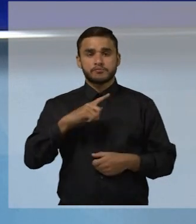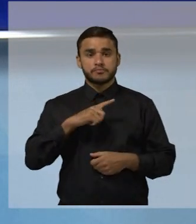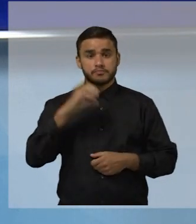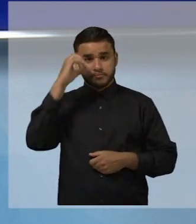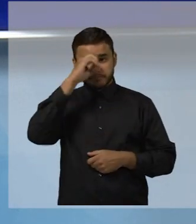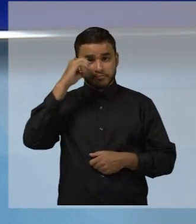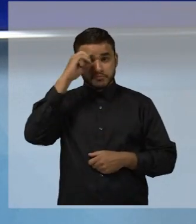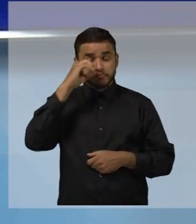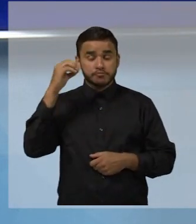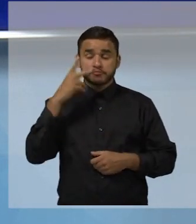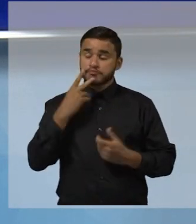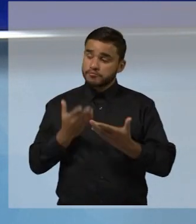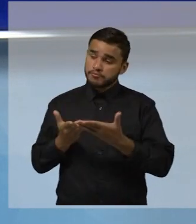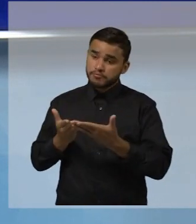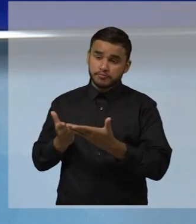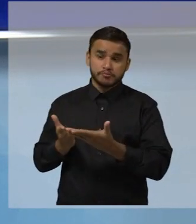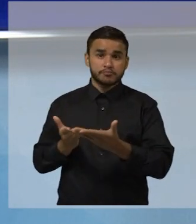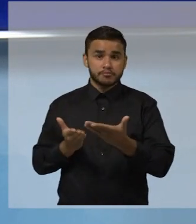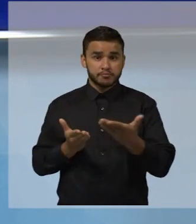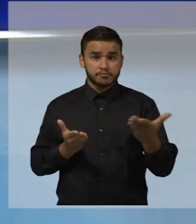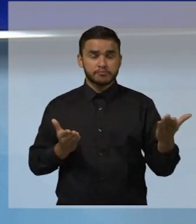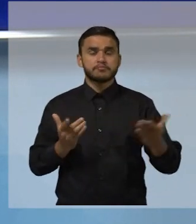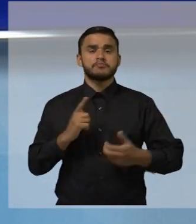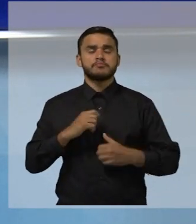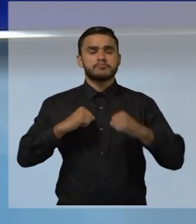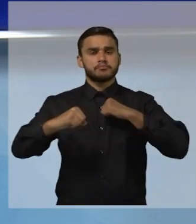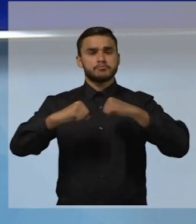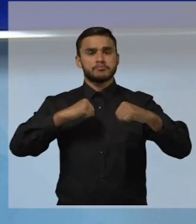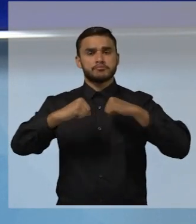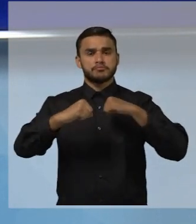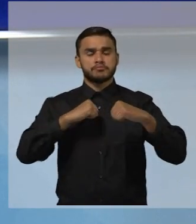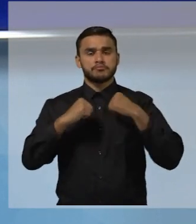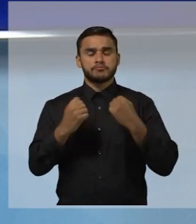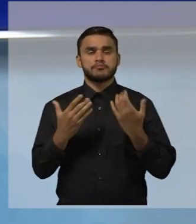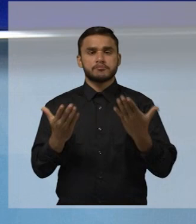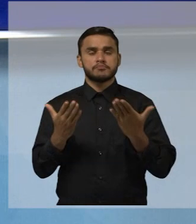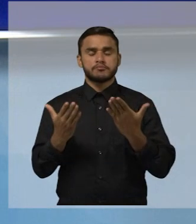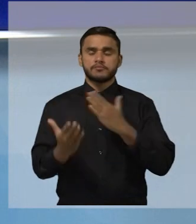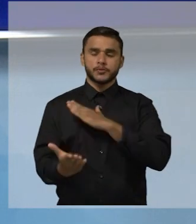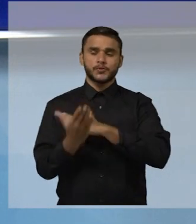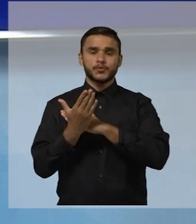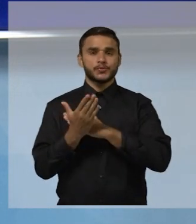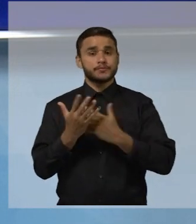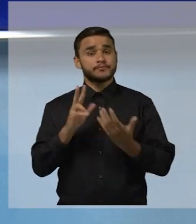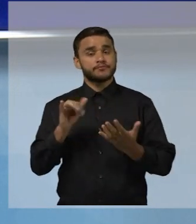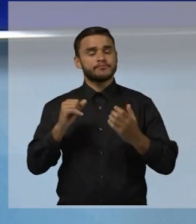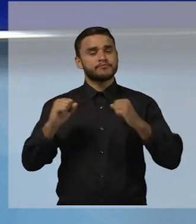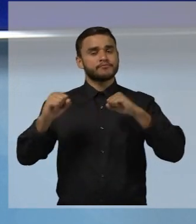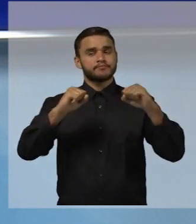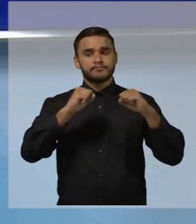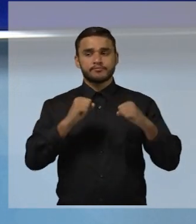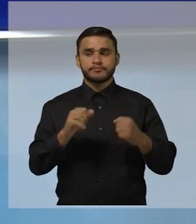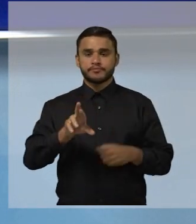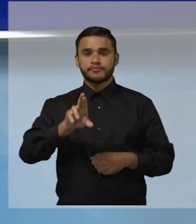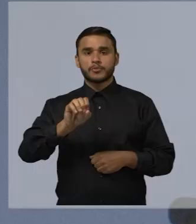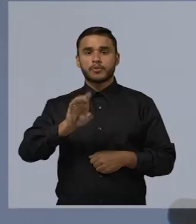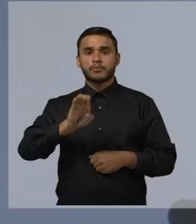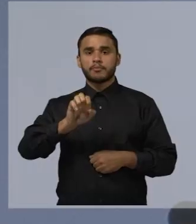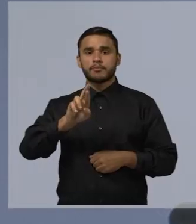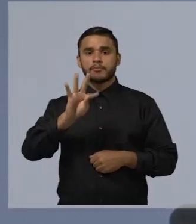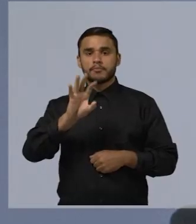edição do Observatório, hoje com as participações dos nossos debatedores e colaboradores. O professor Roberto Martins